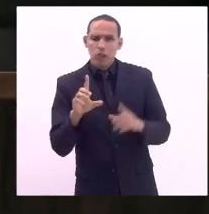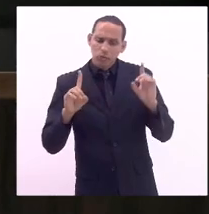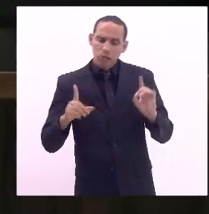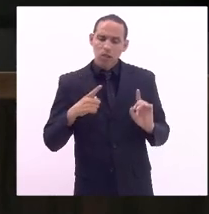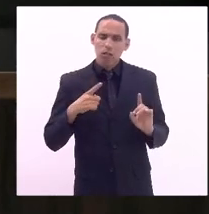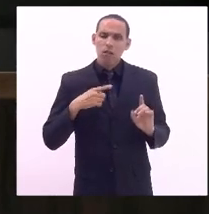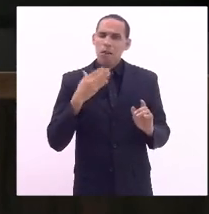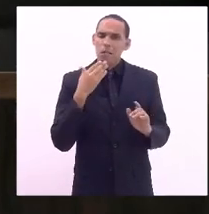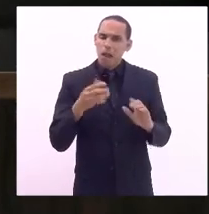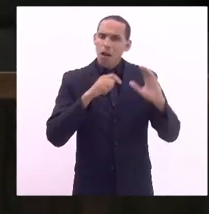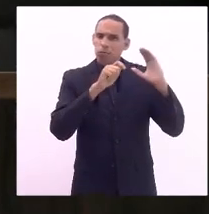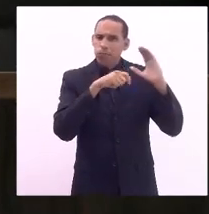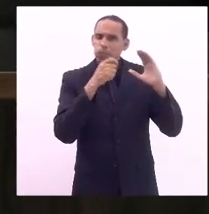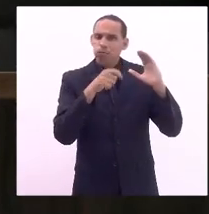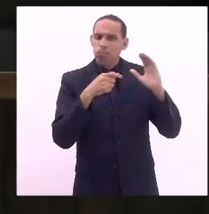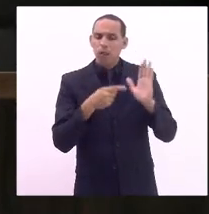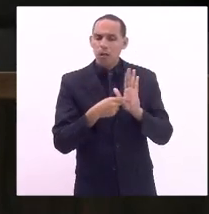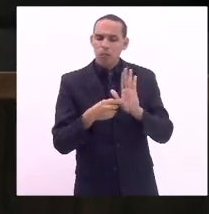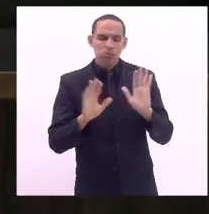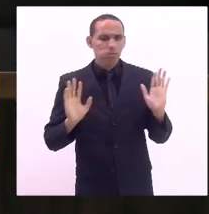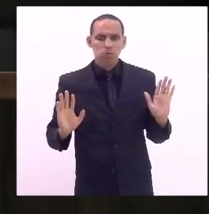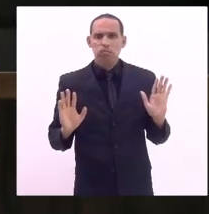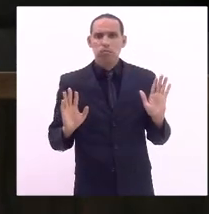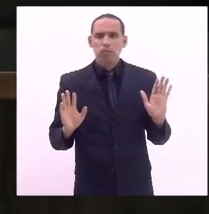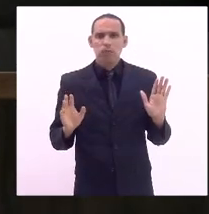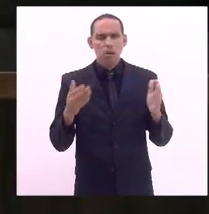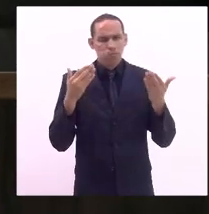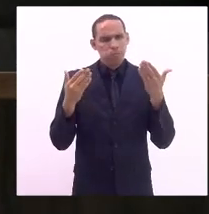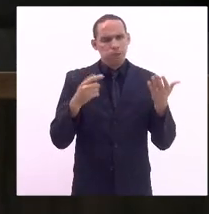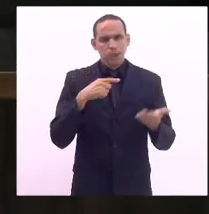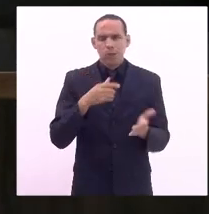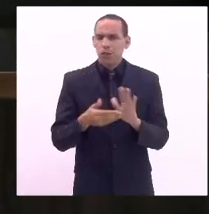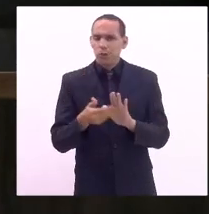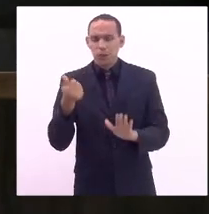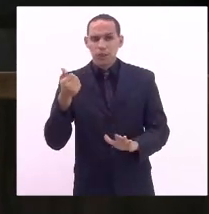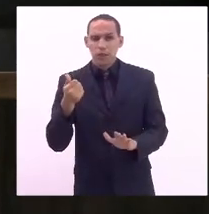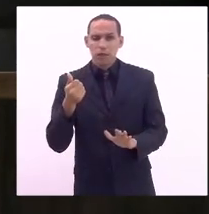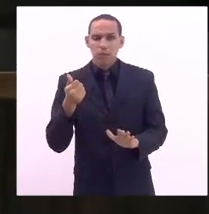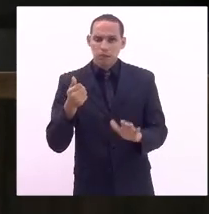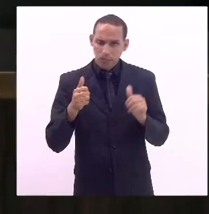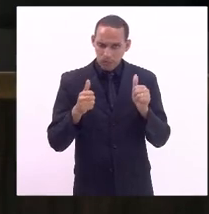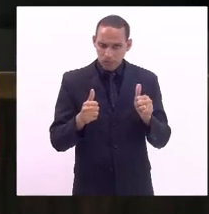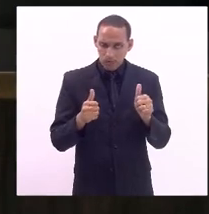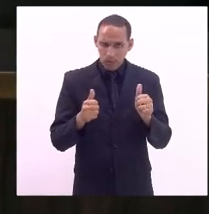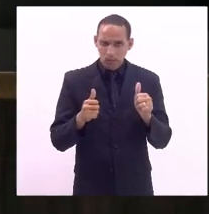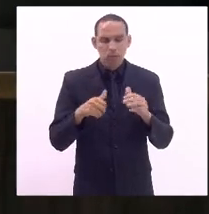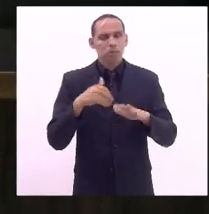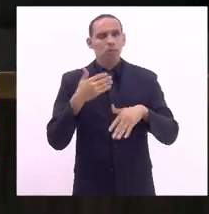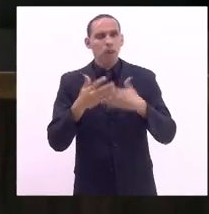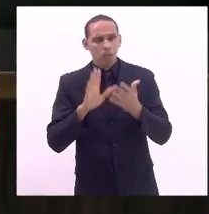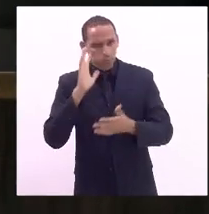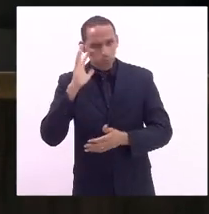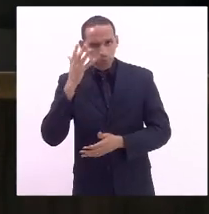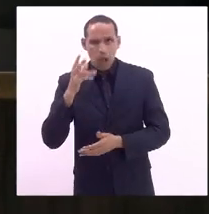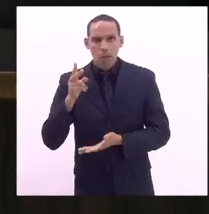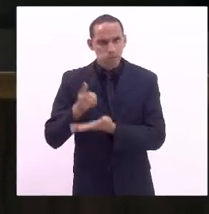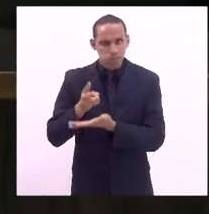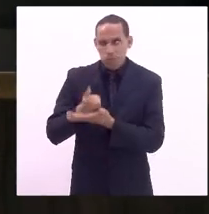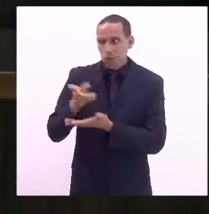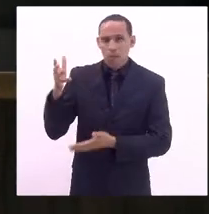que os dois podem solicitar, sim. Tira essa dúvida. E a gente resolve isso, deixar seguir